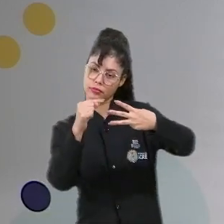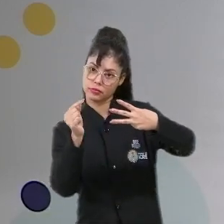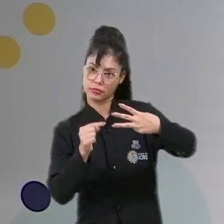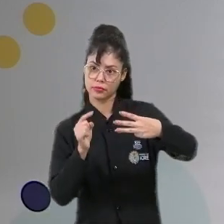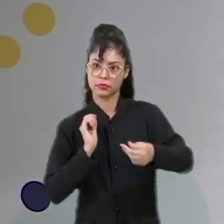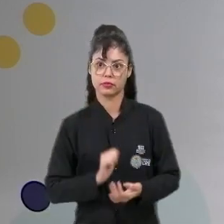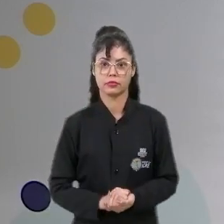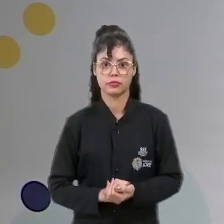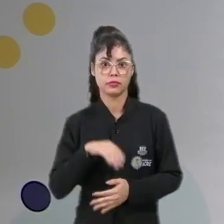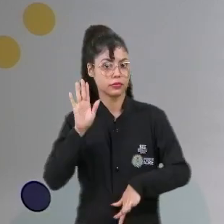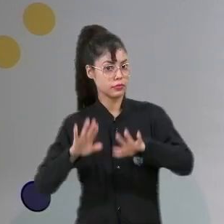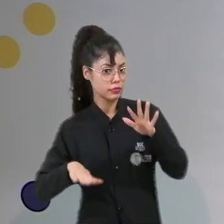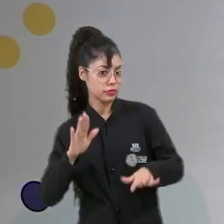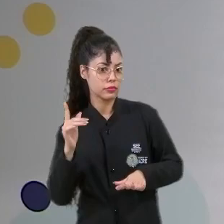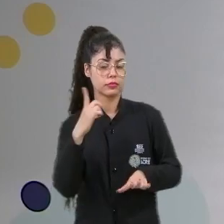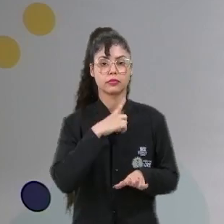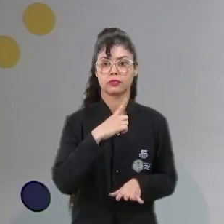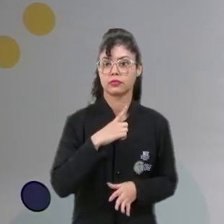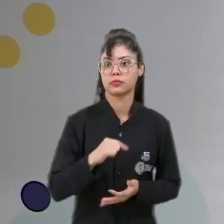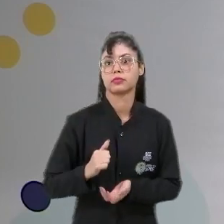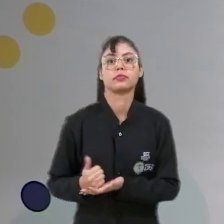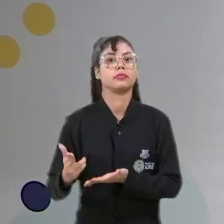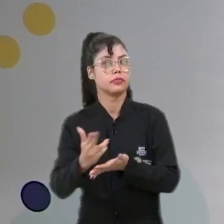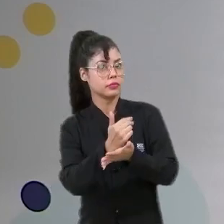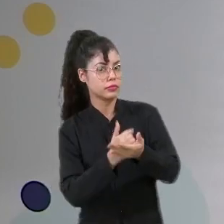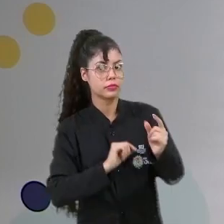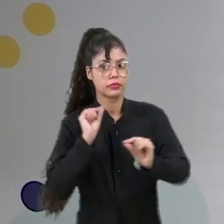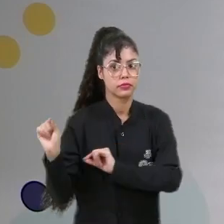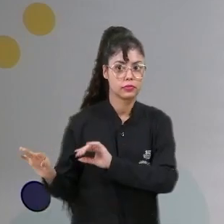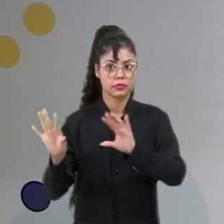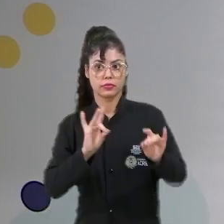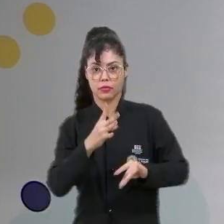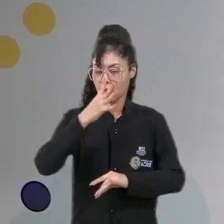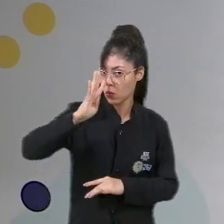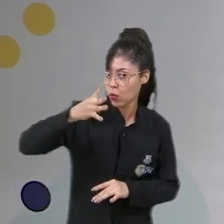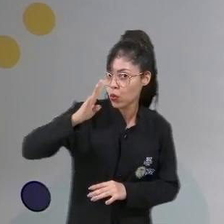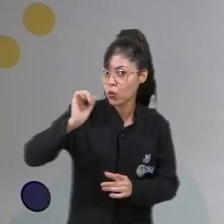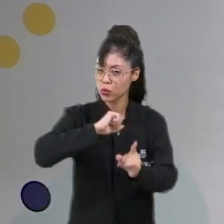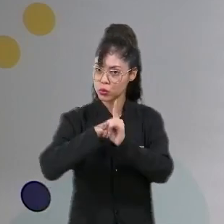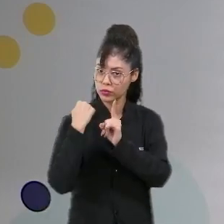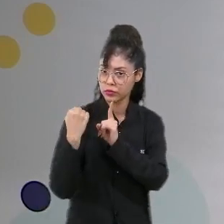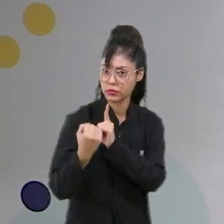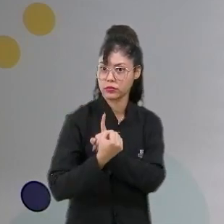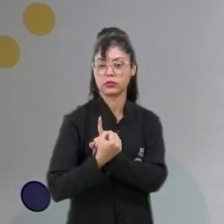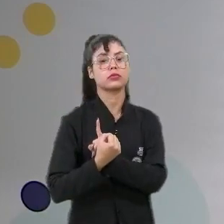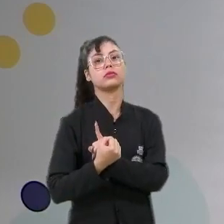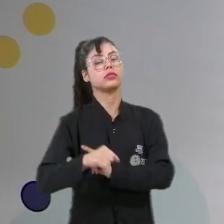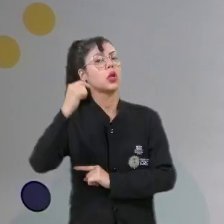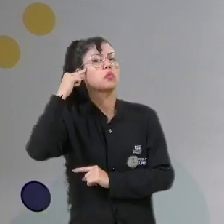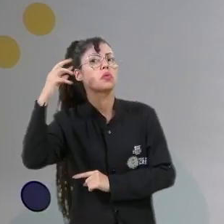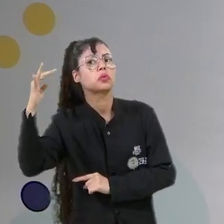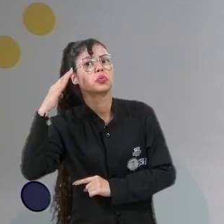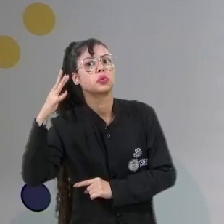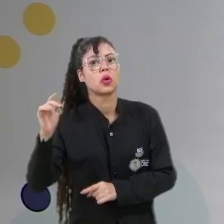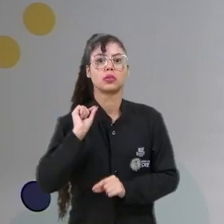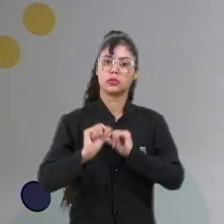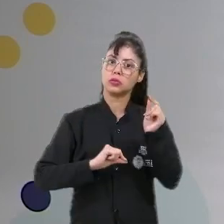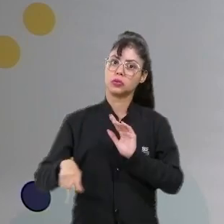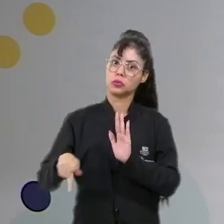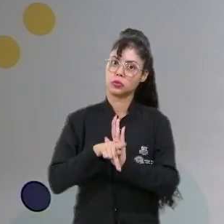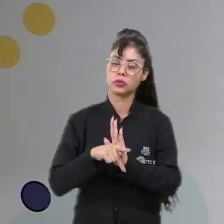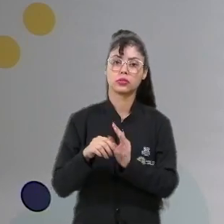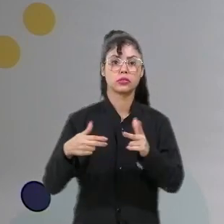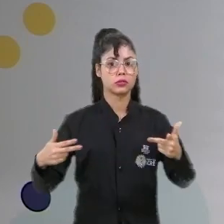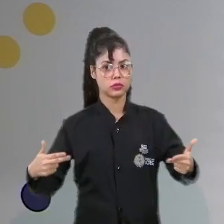funções. Às vezes, a arte ela vai trazer o quê? Uma crítica social, uma reflexão sobre